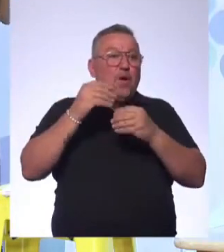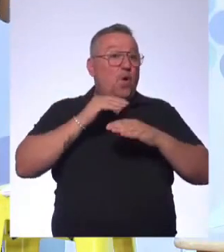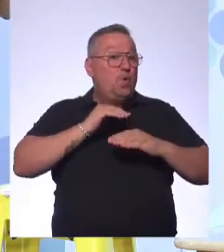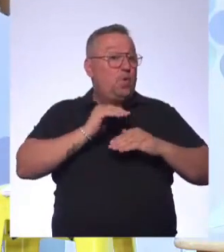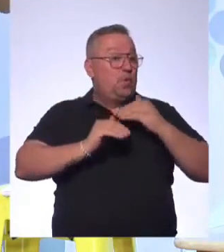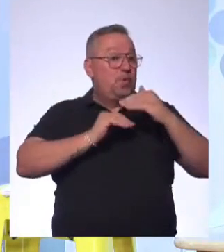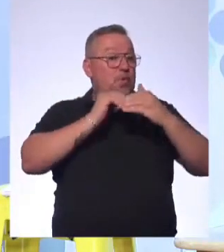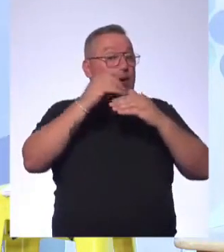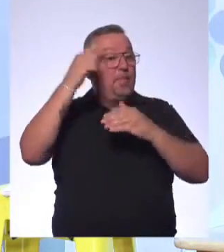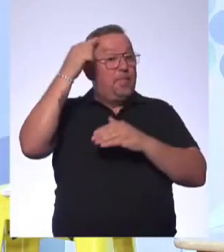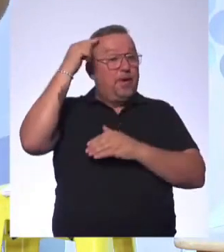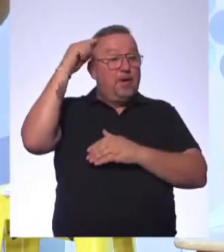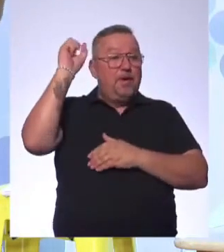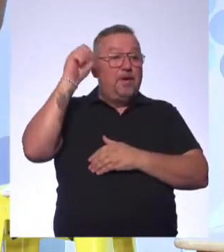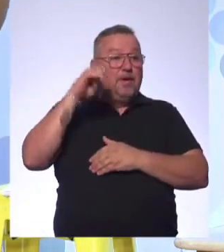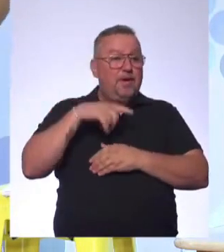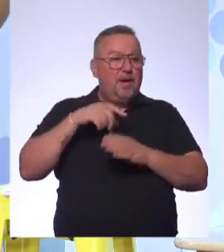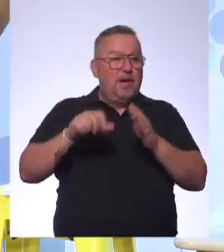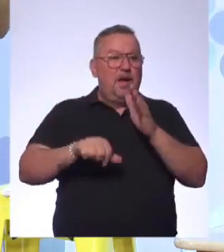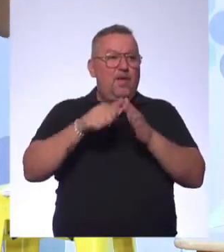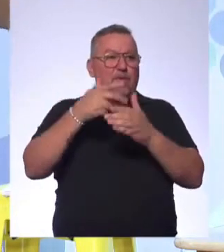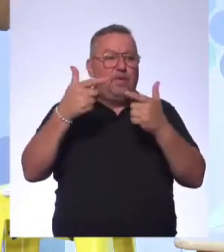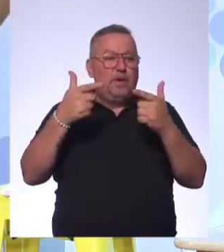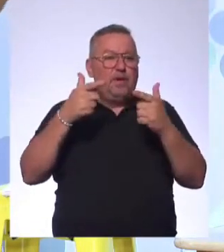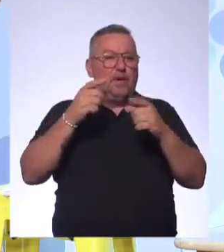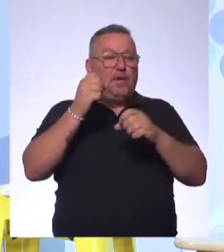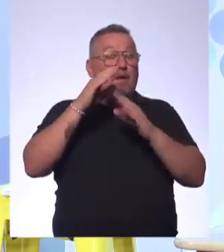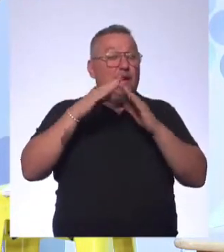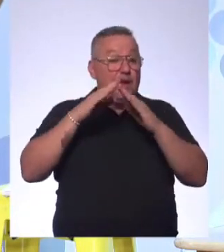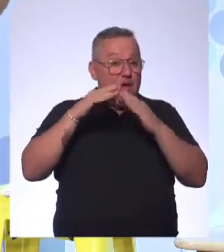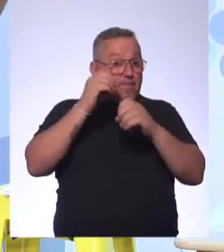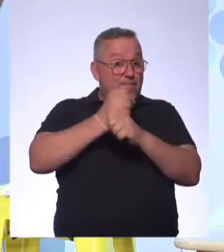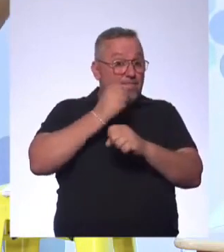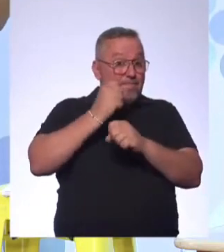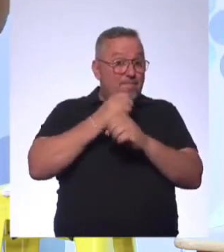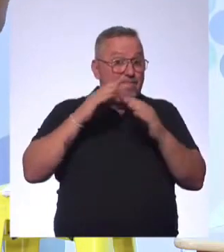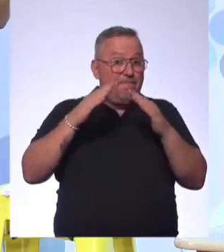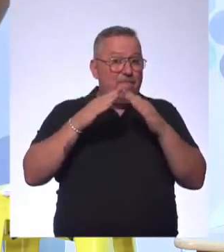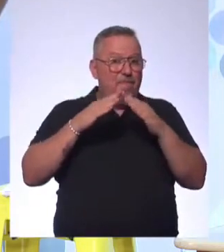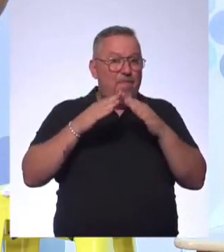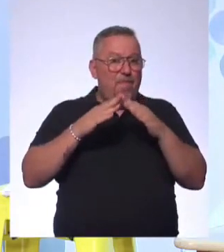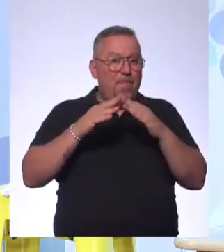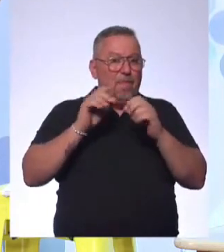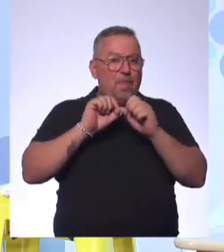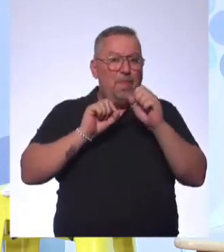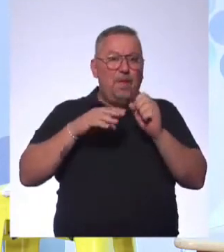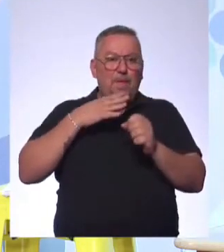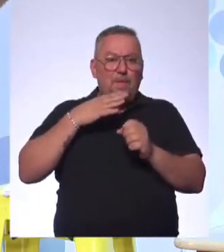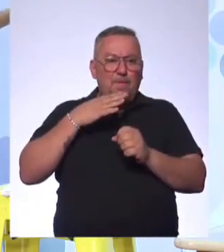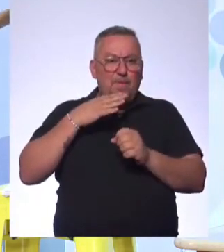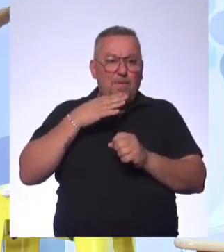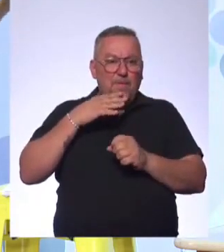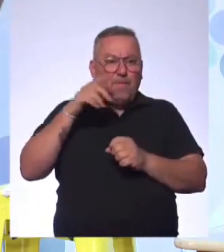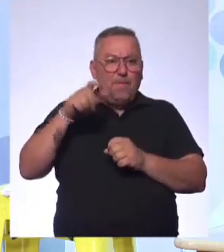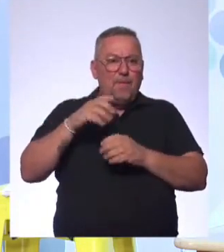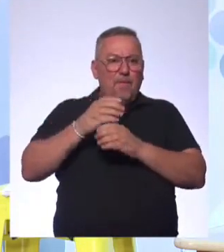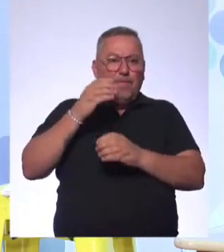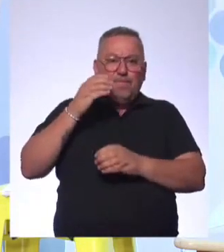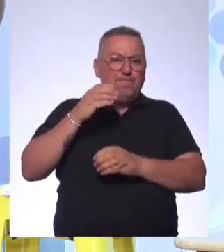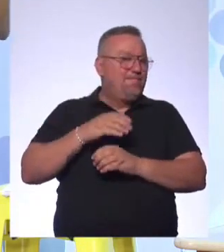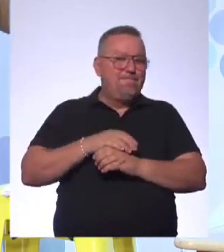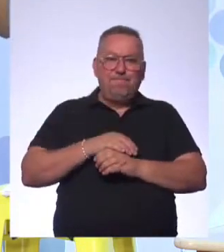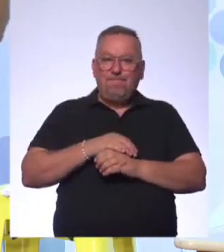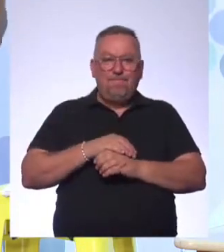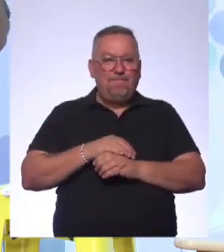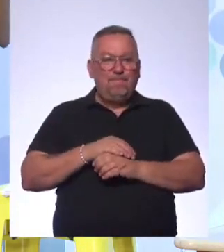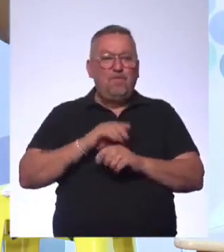construir. Imagina se a primeira construção, a primeira casa, se foi feita a partir de um conhecimento científico de um engenheiro. Não,